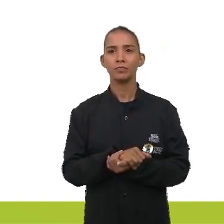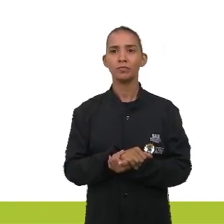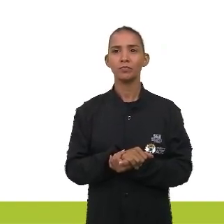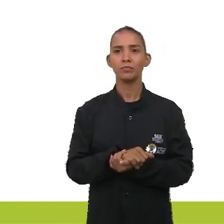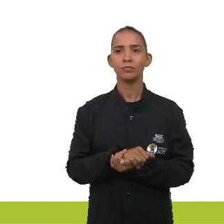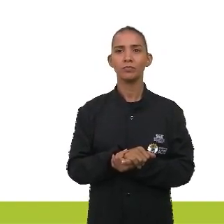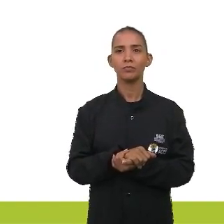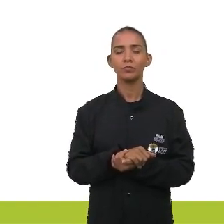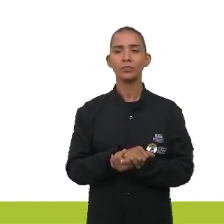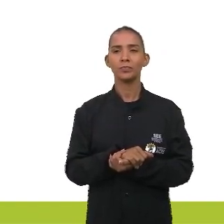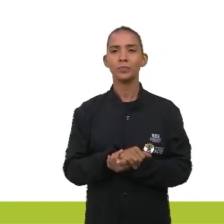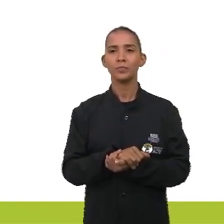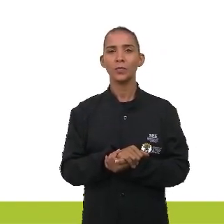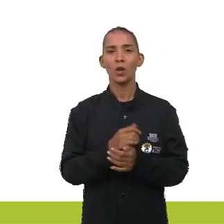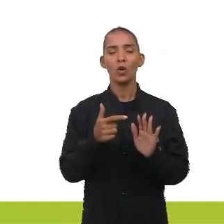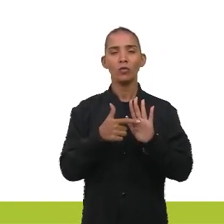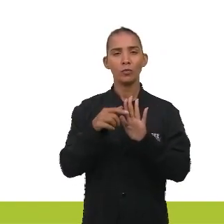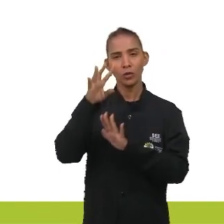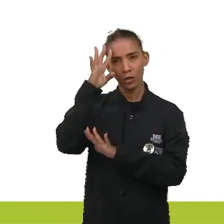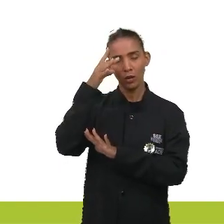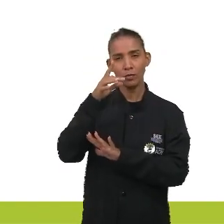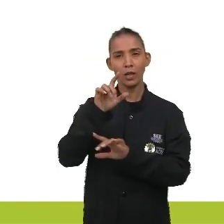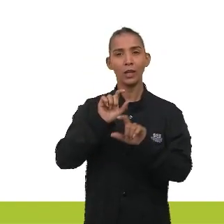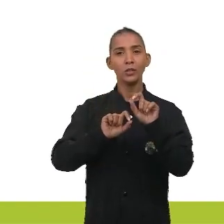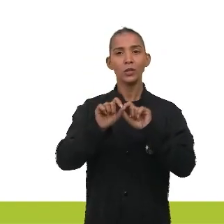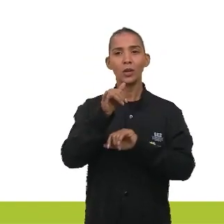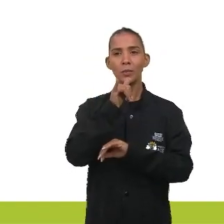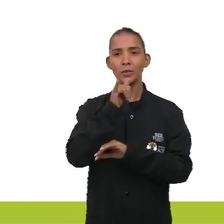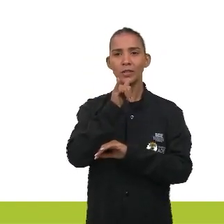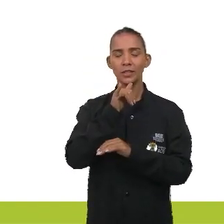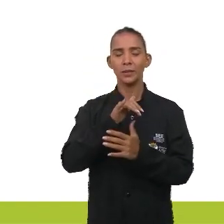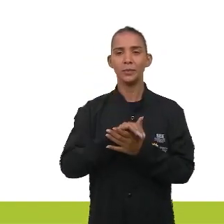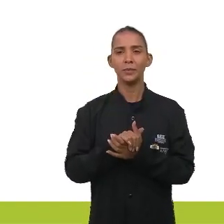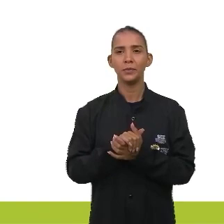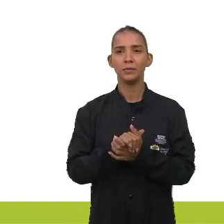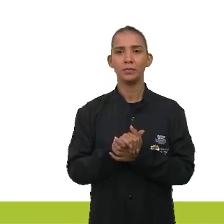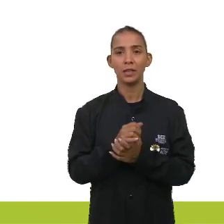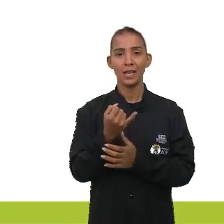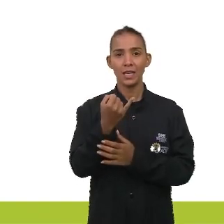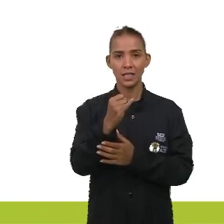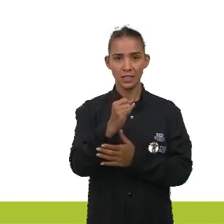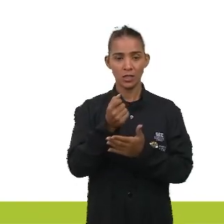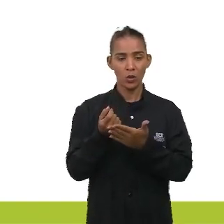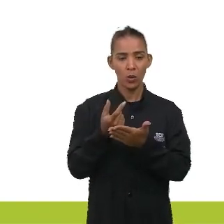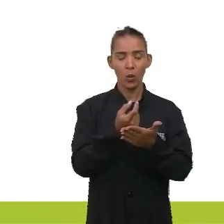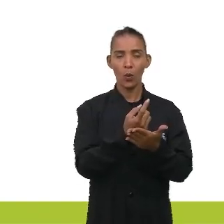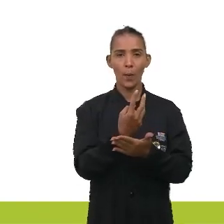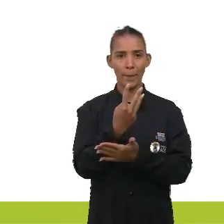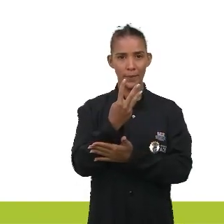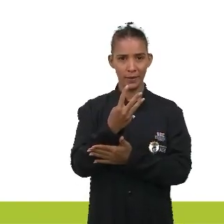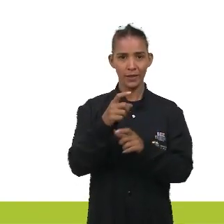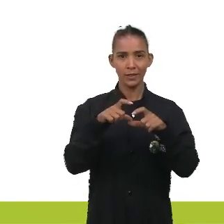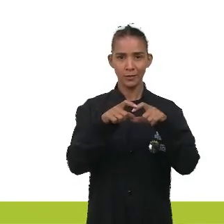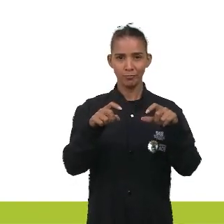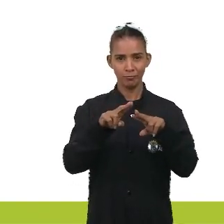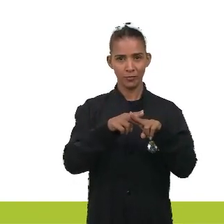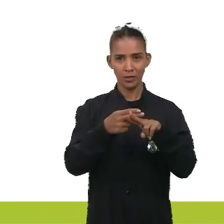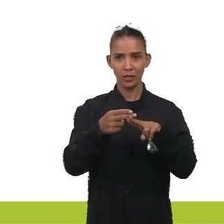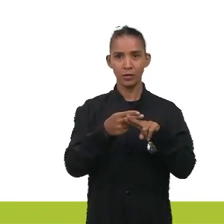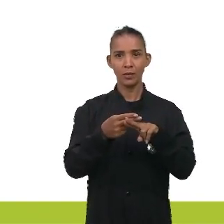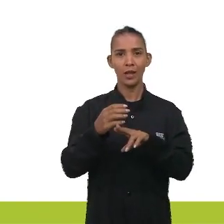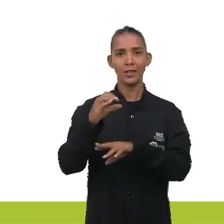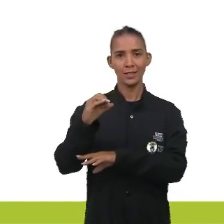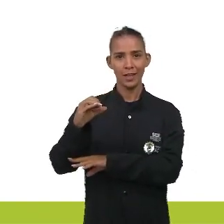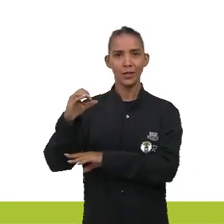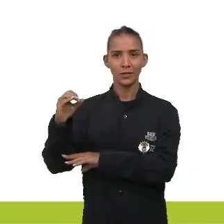esse problema era, por exemplo, eu comprar 3 barras desse chocolate aqui, 0 desse, 0 desse